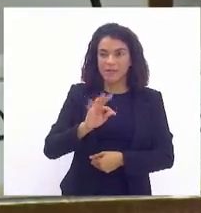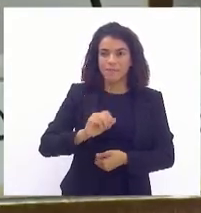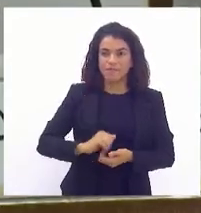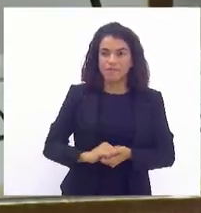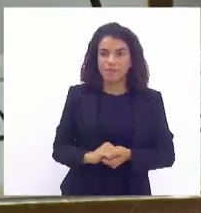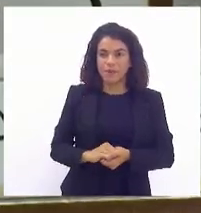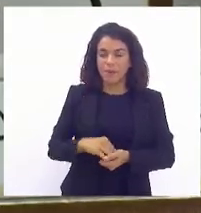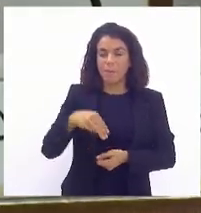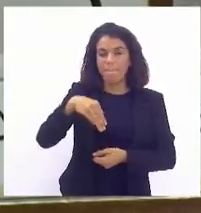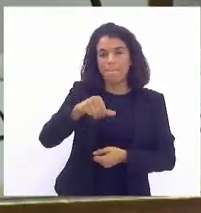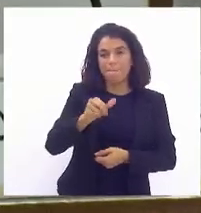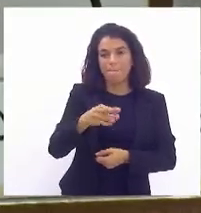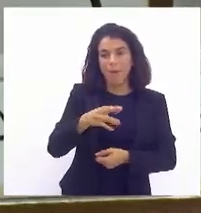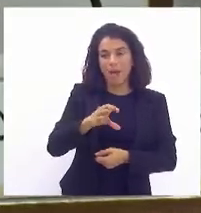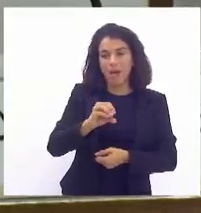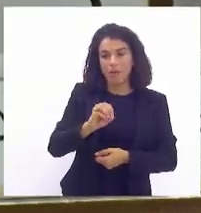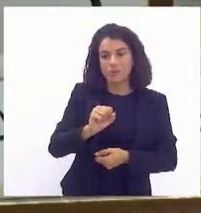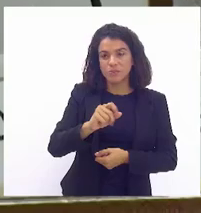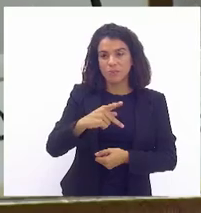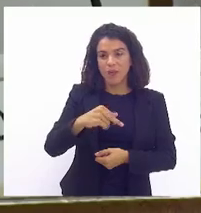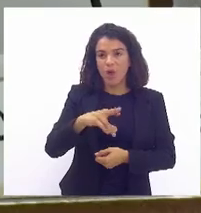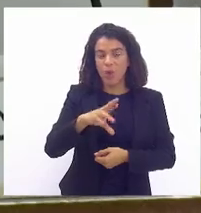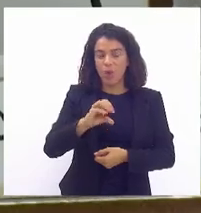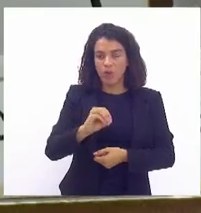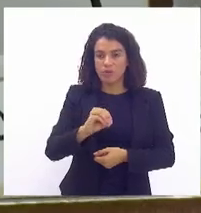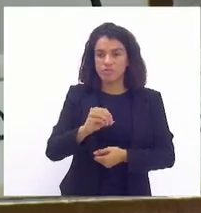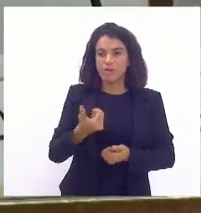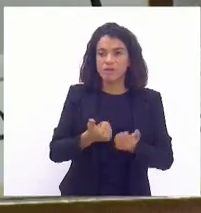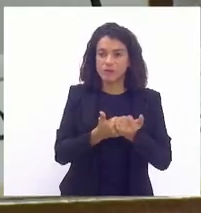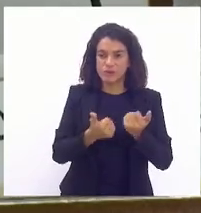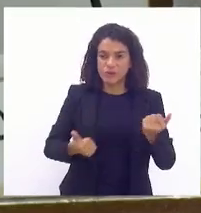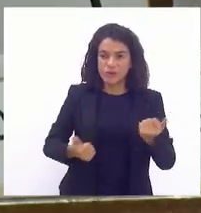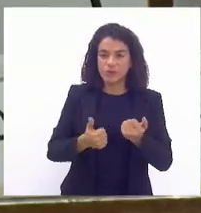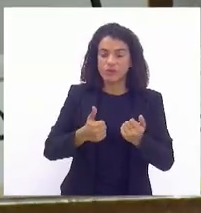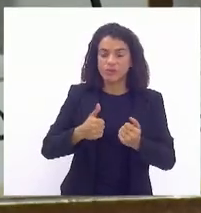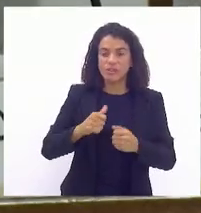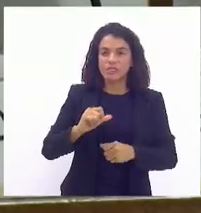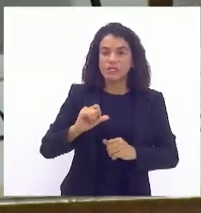Marcos Paulo, assessor de comunicação e saneamento da Leste.